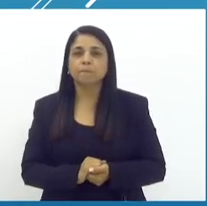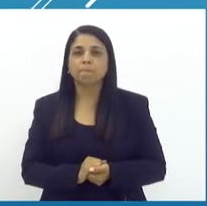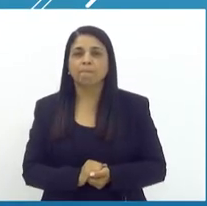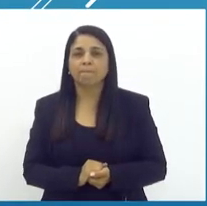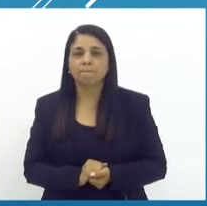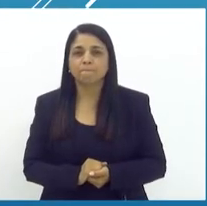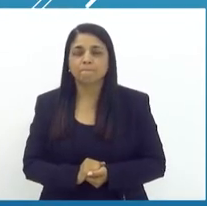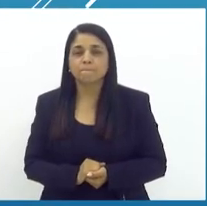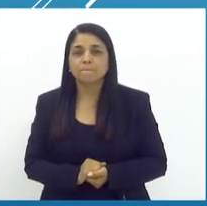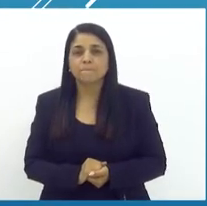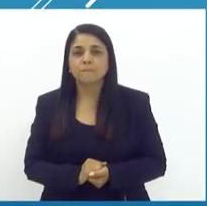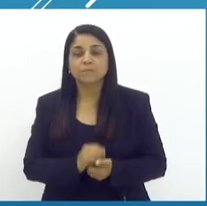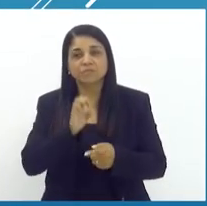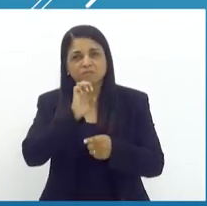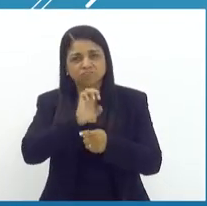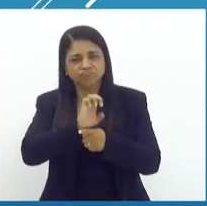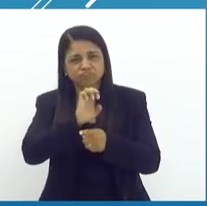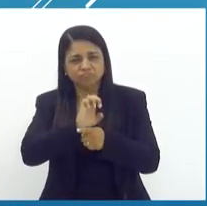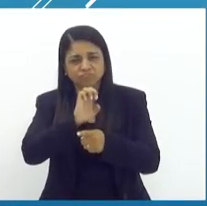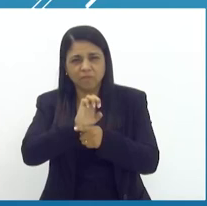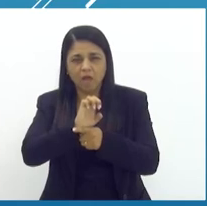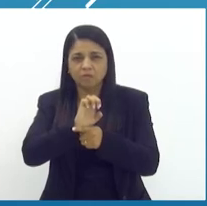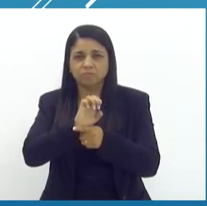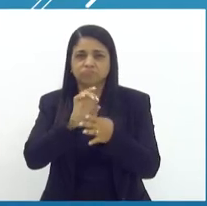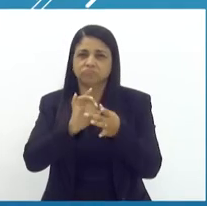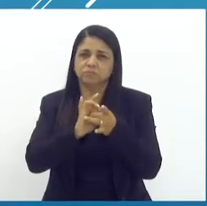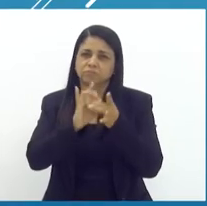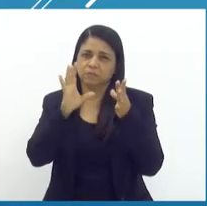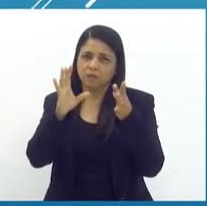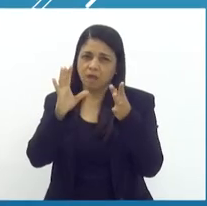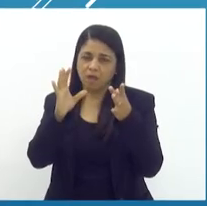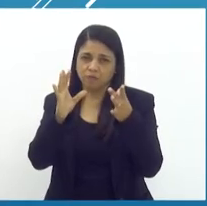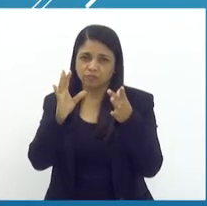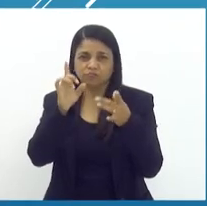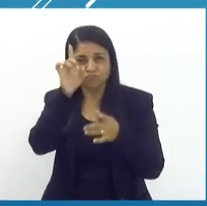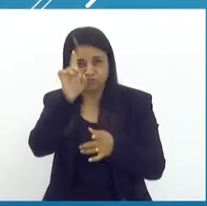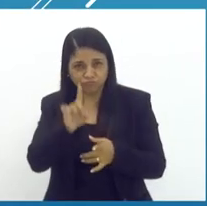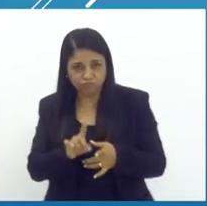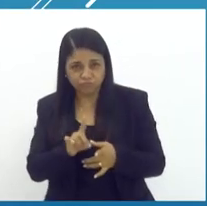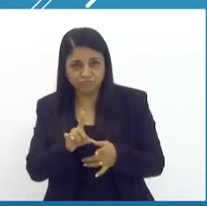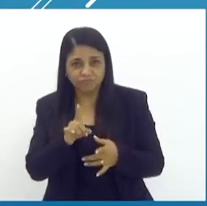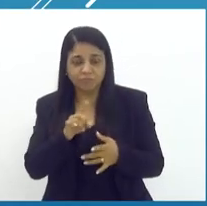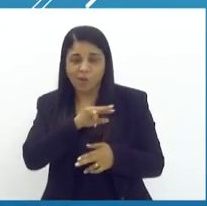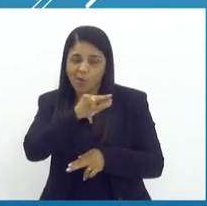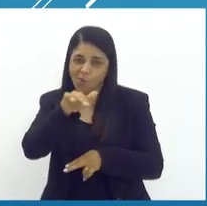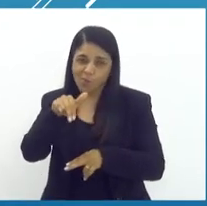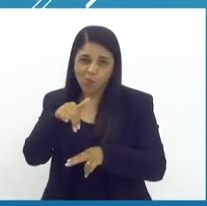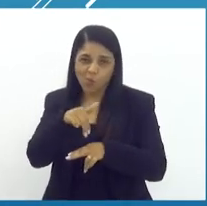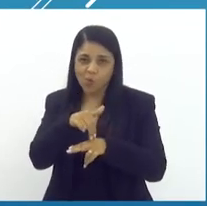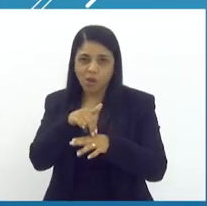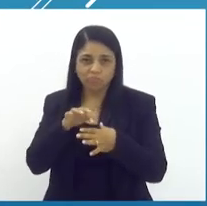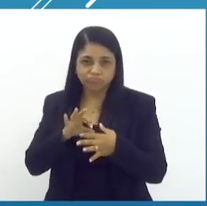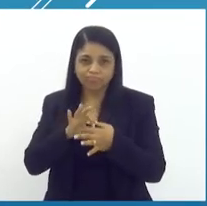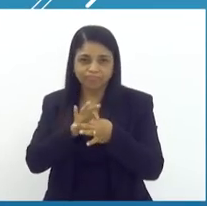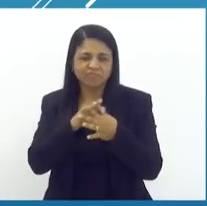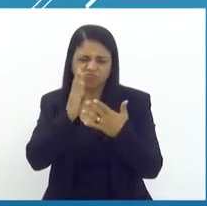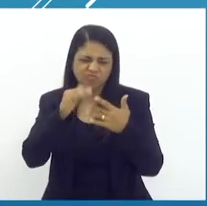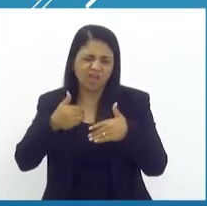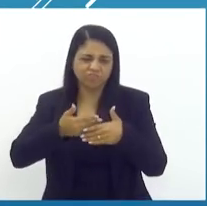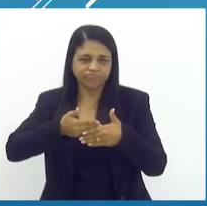aí fala um pouco sobre o estado democrático de direito né União indo-solúvel Mas pode passar Já falei já botei um pouco